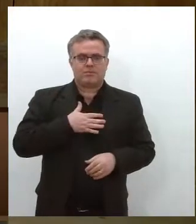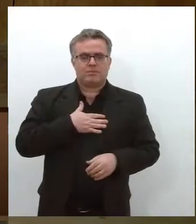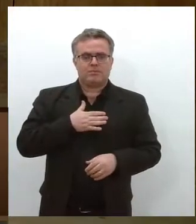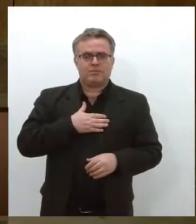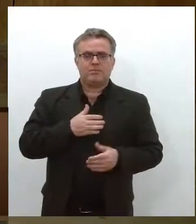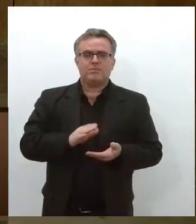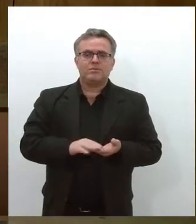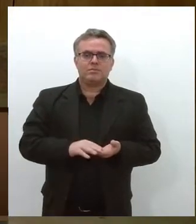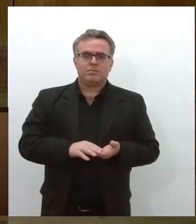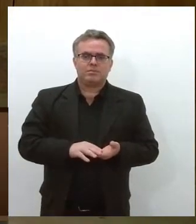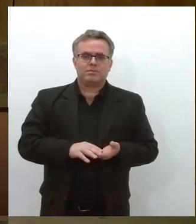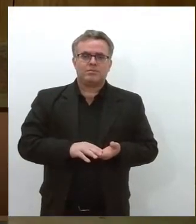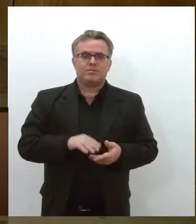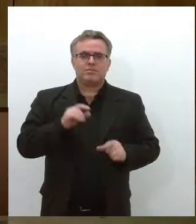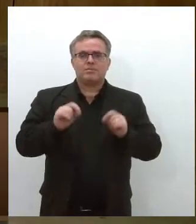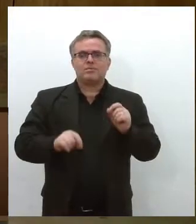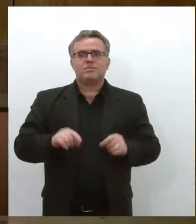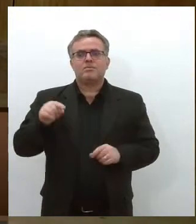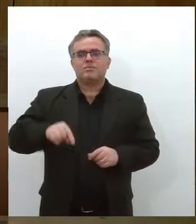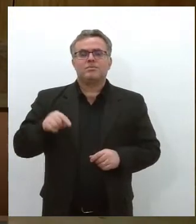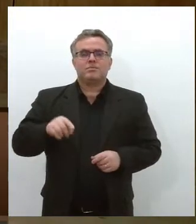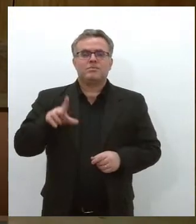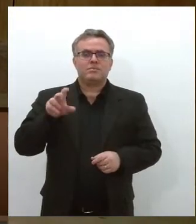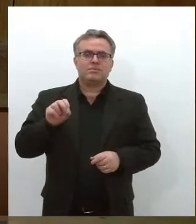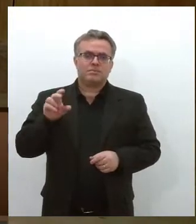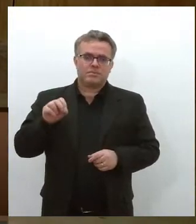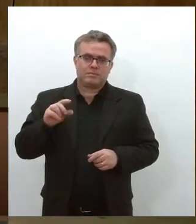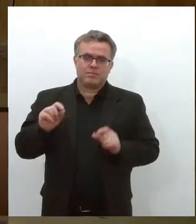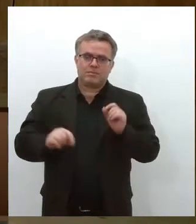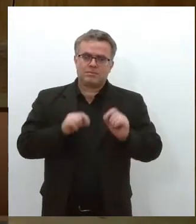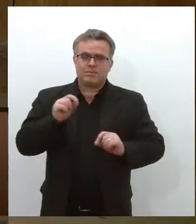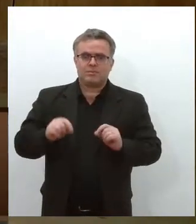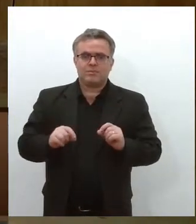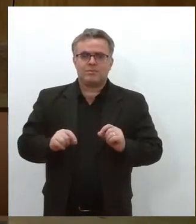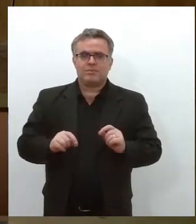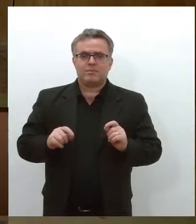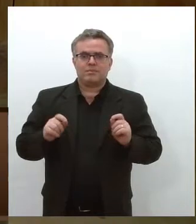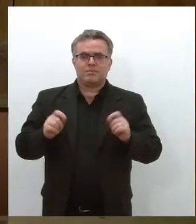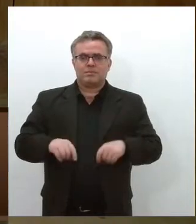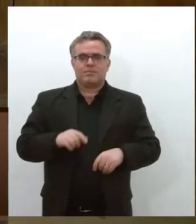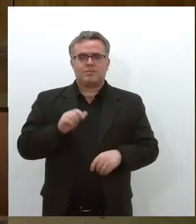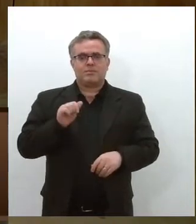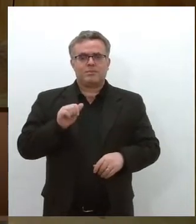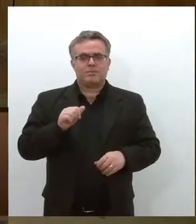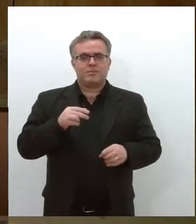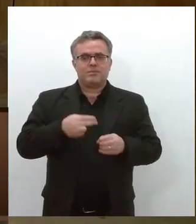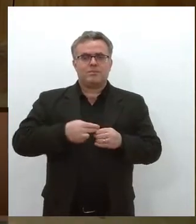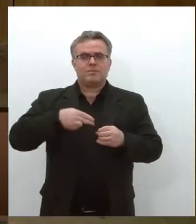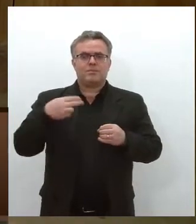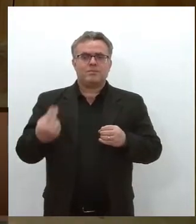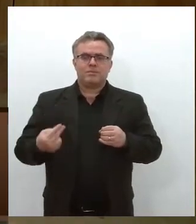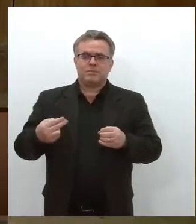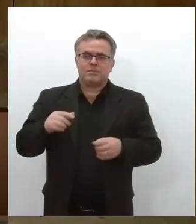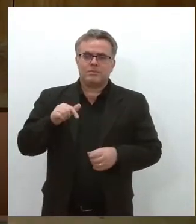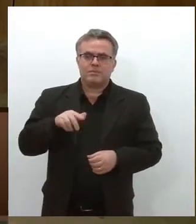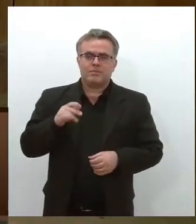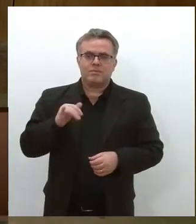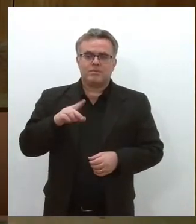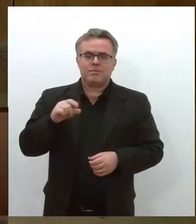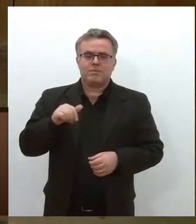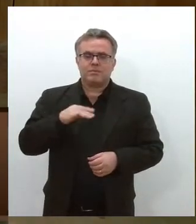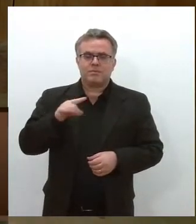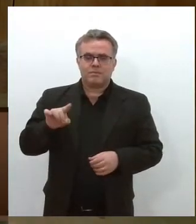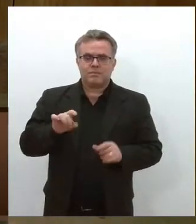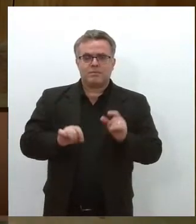Qual é a cidade aqui dos seus avós? Inclusive, de Aquidabã, meu avô, né? Nós temos a deputada eleita lá, fiquei super feliz,